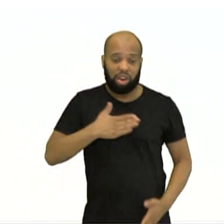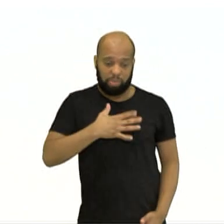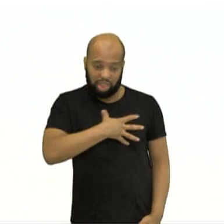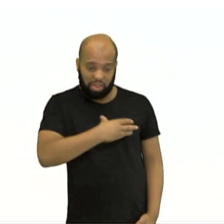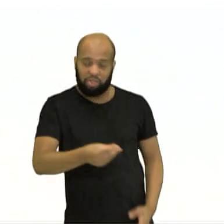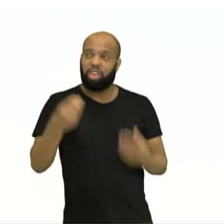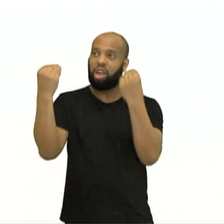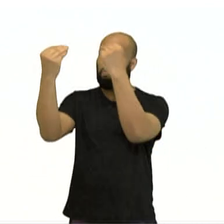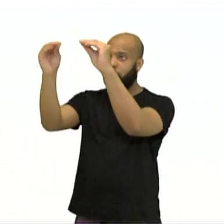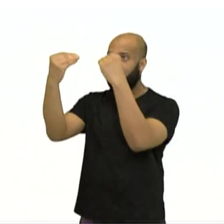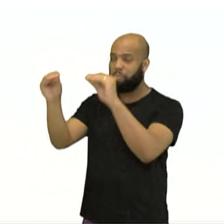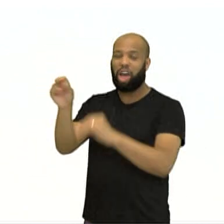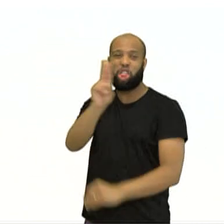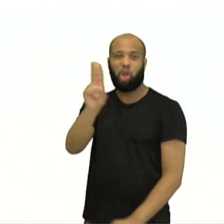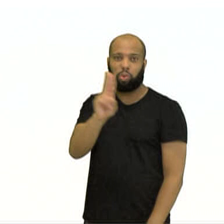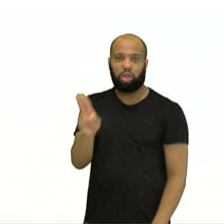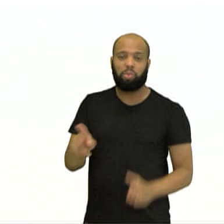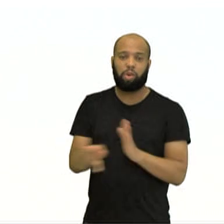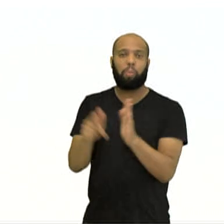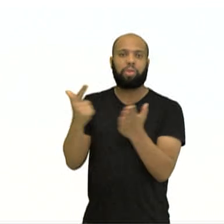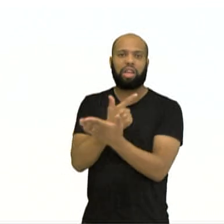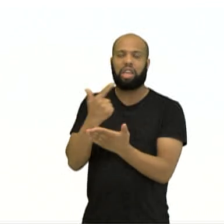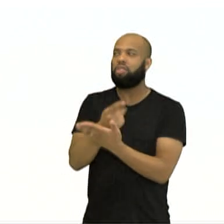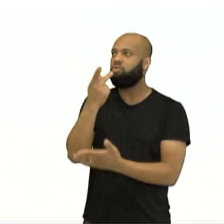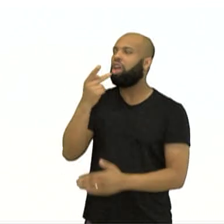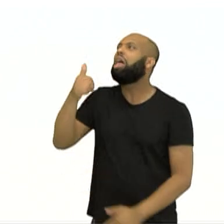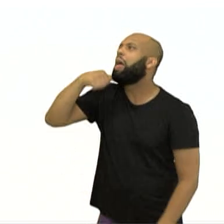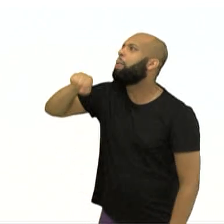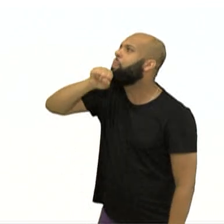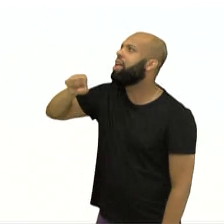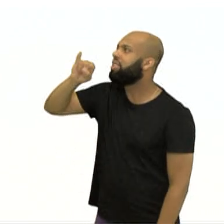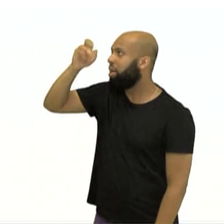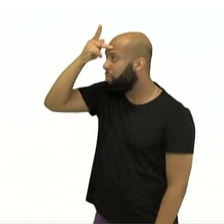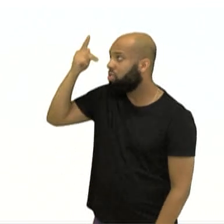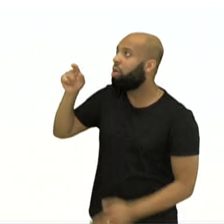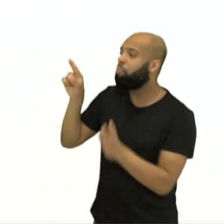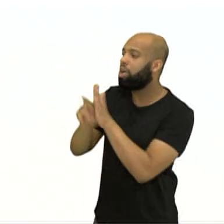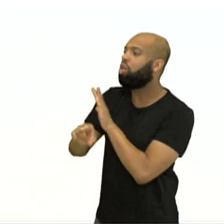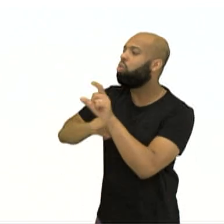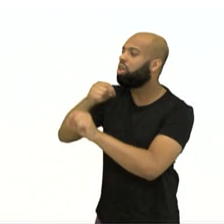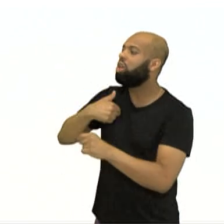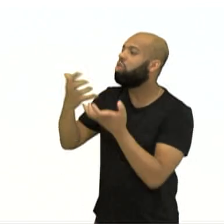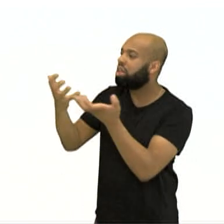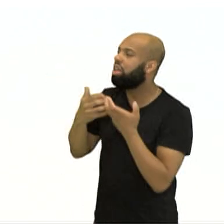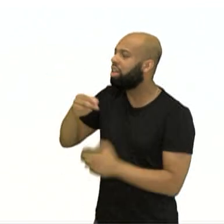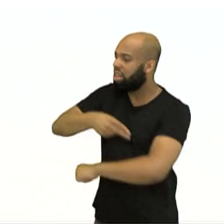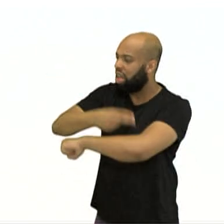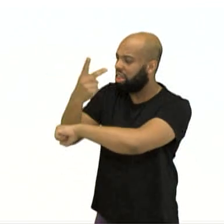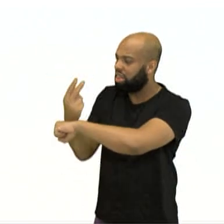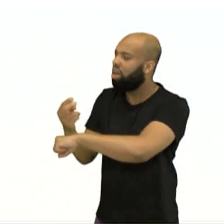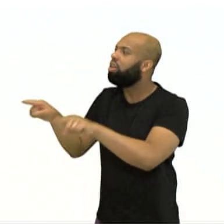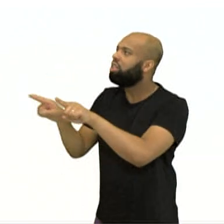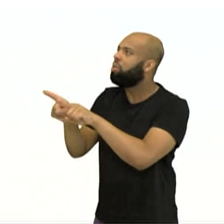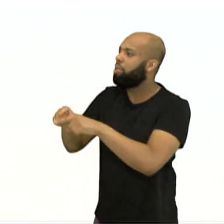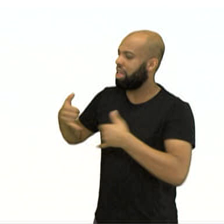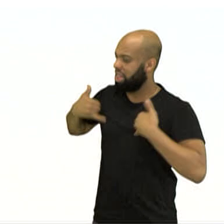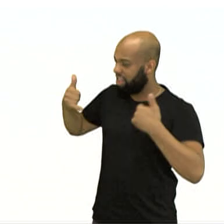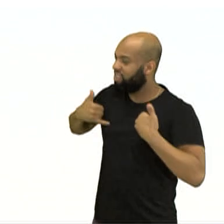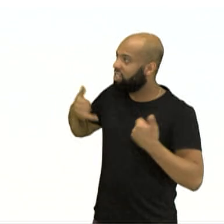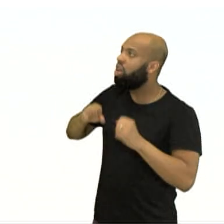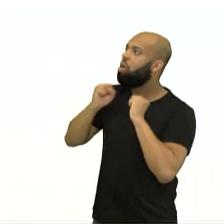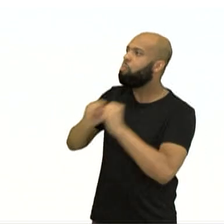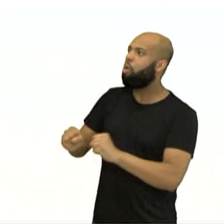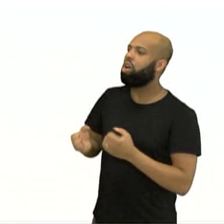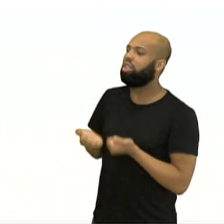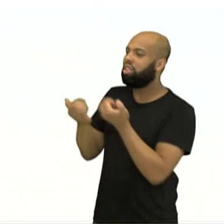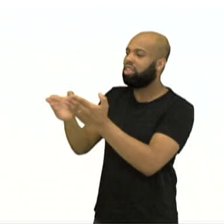nomes de livros e fala: mãe, se alguém perguntar o que quero de Natal e aniversário, cite um desses livros. Ler